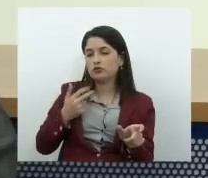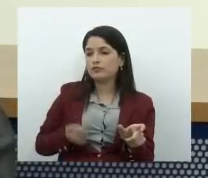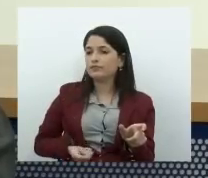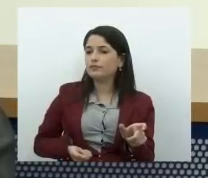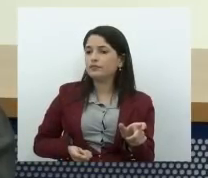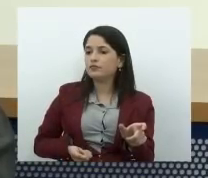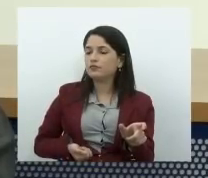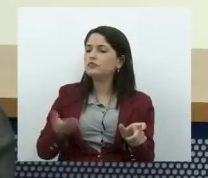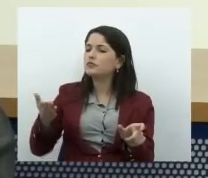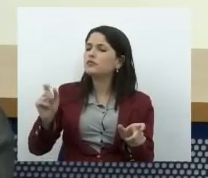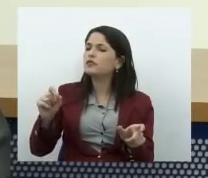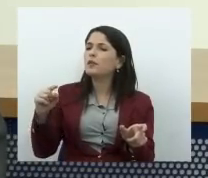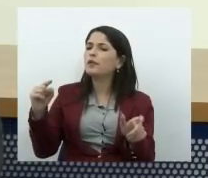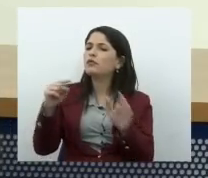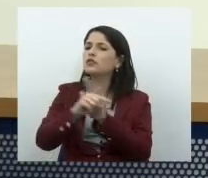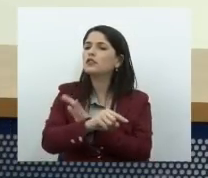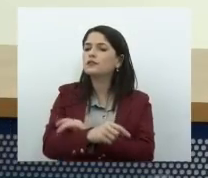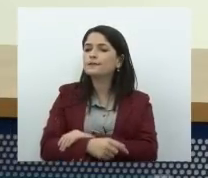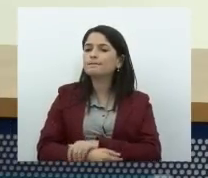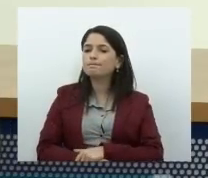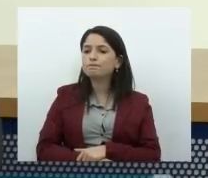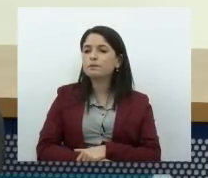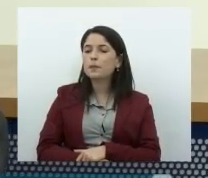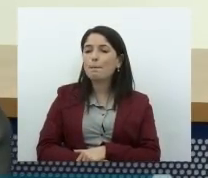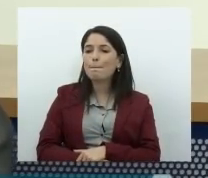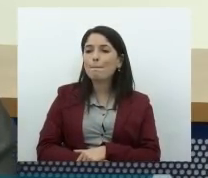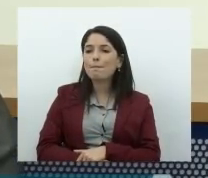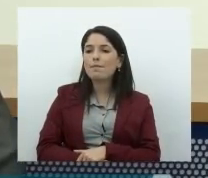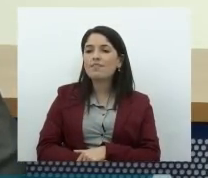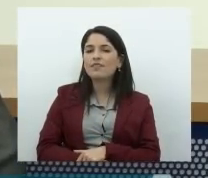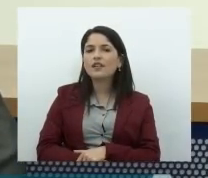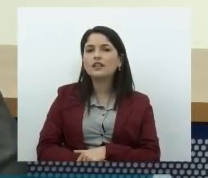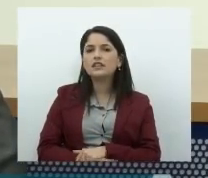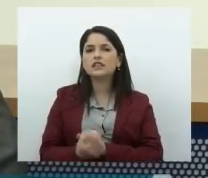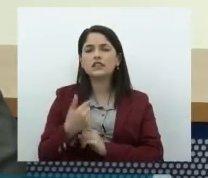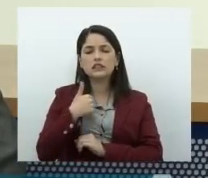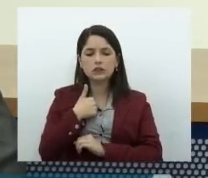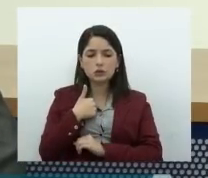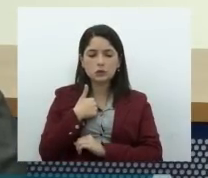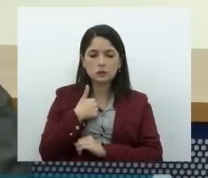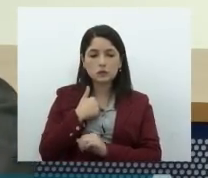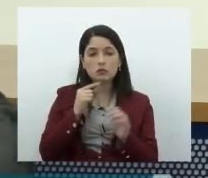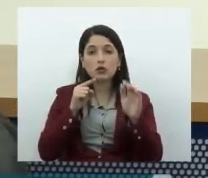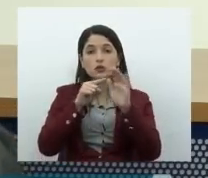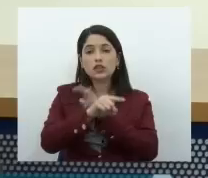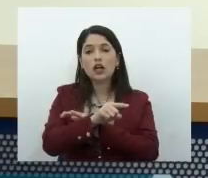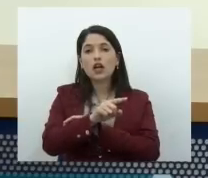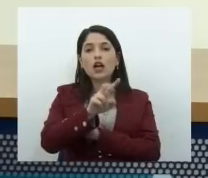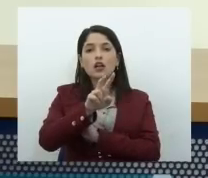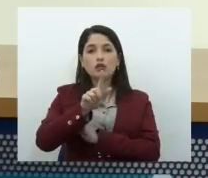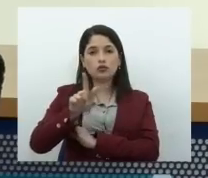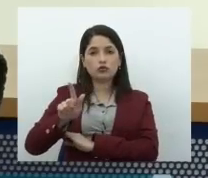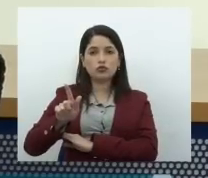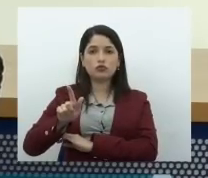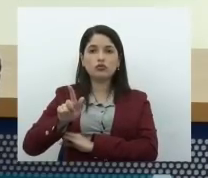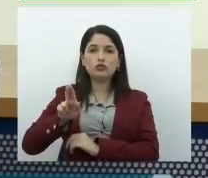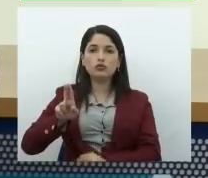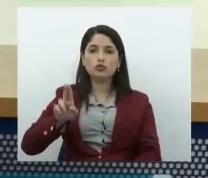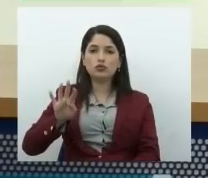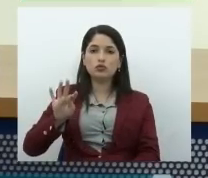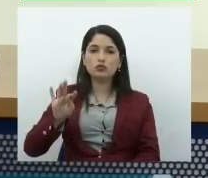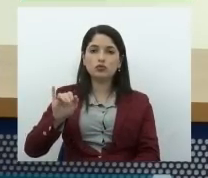Para quem o senhor vai dirigir a sua pergunta, candidato? A minha pergunta eu dirijo ao Guti. 30 segundos para a sua pergunta,